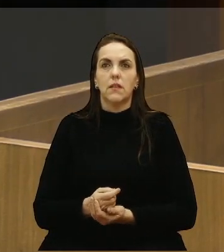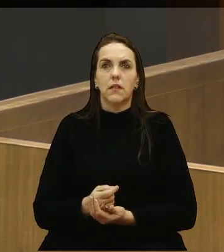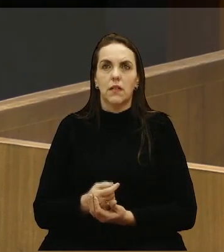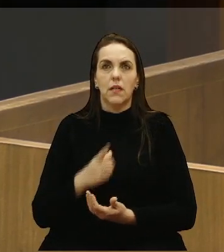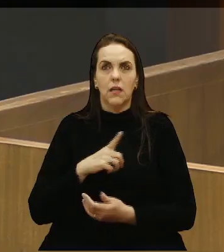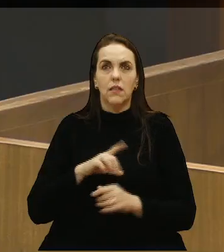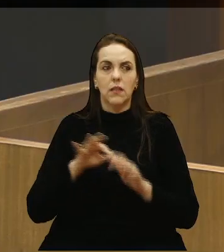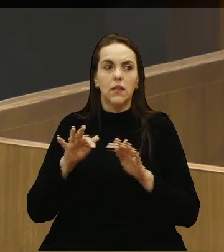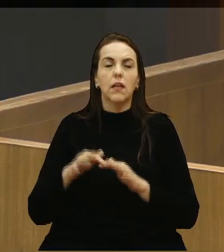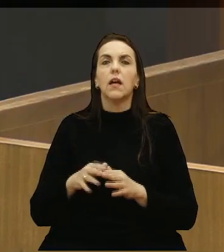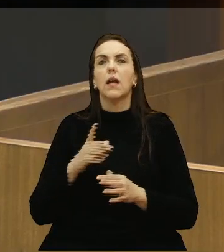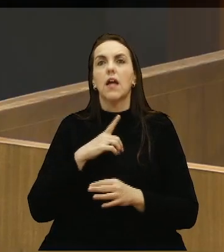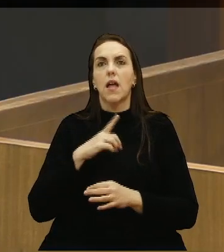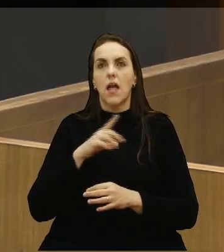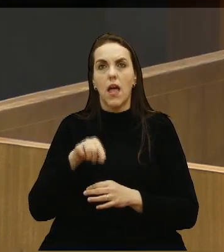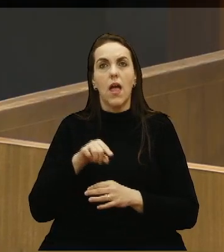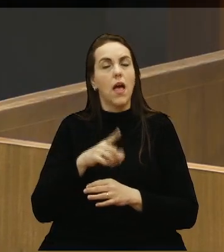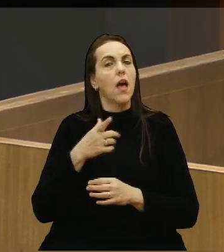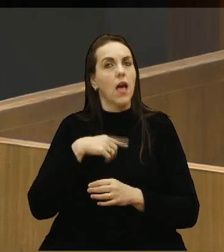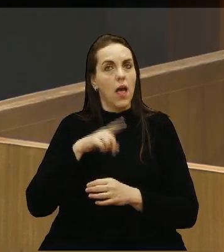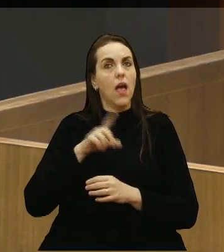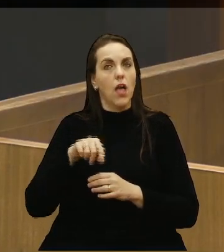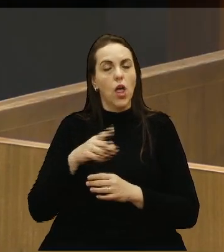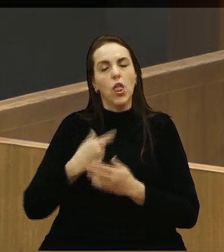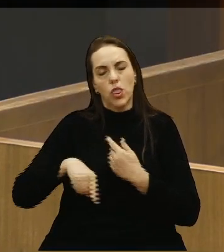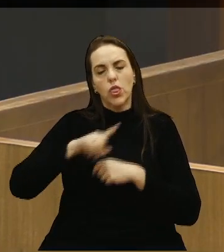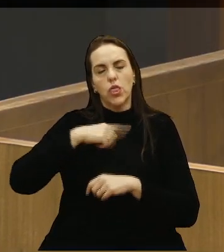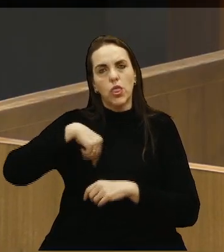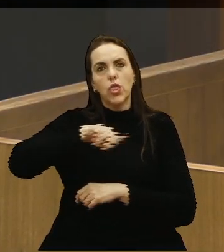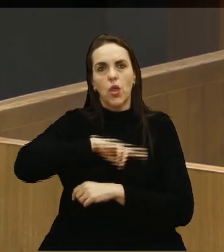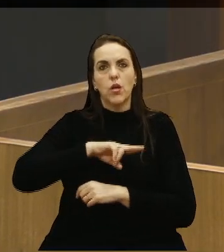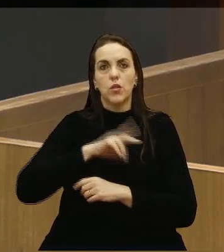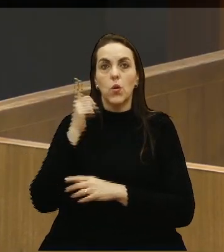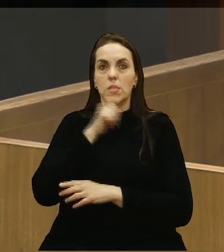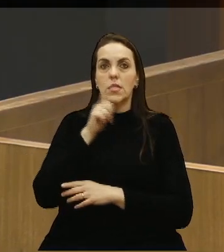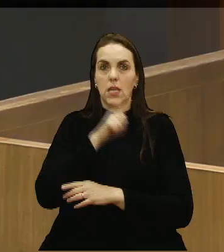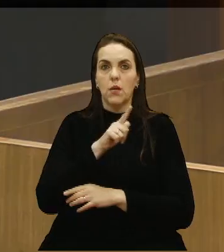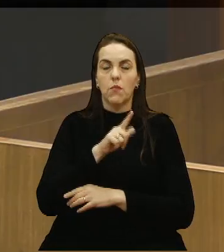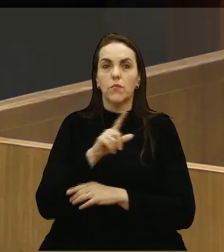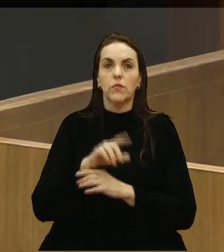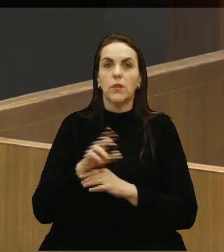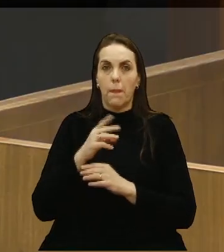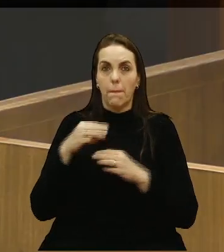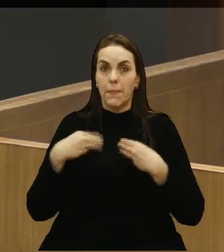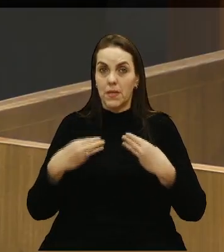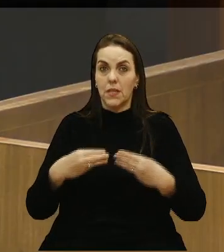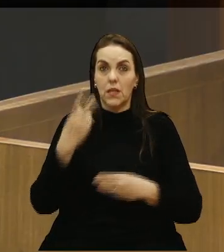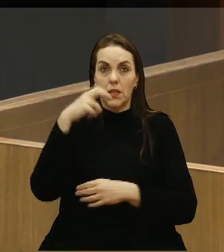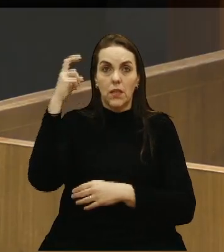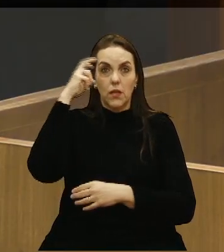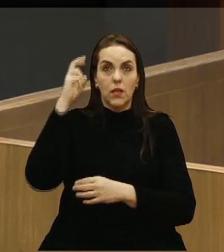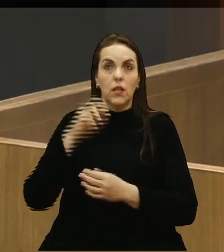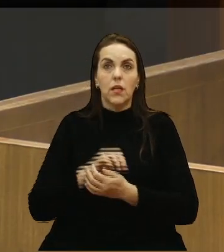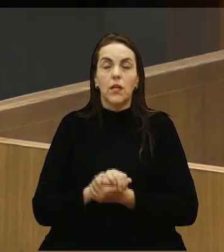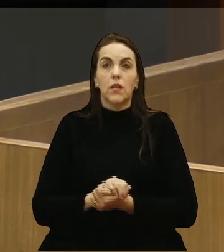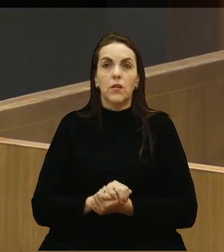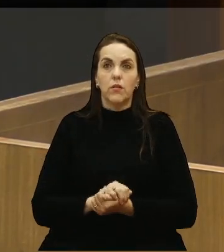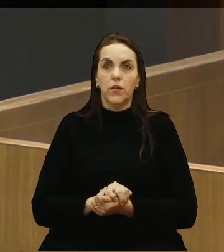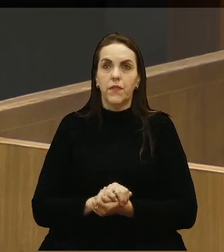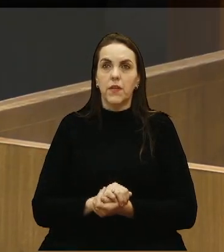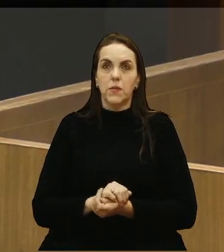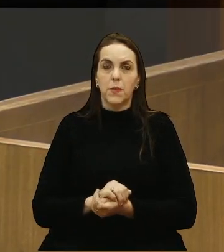e hoje deputada federal, para que nós consigamos ir junto ao Ministério da Educação e Cultura para verificar quais são